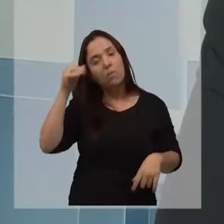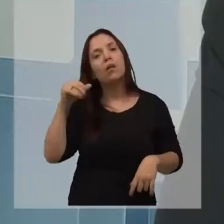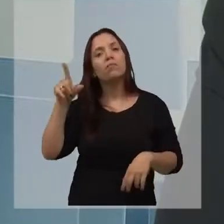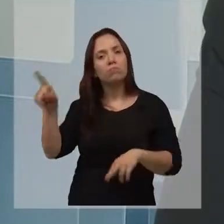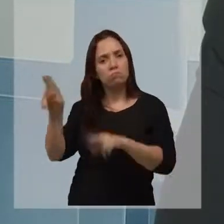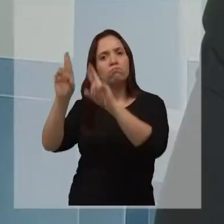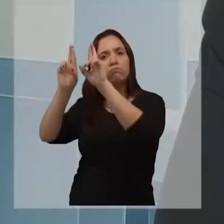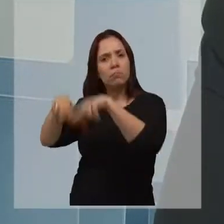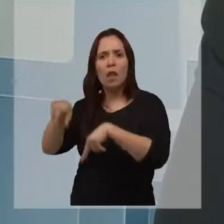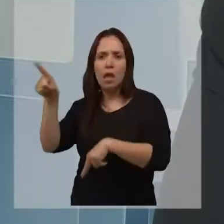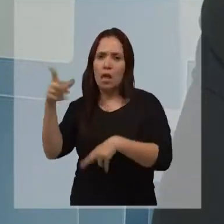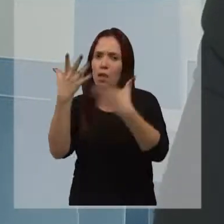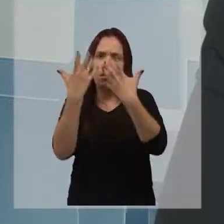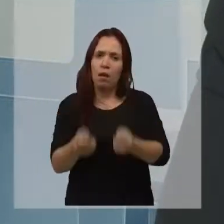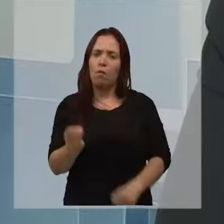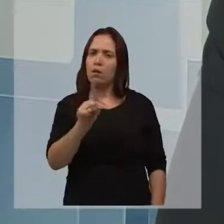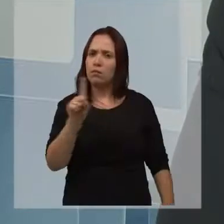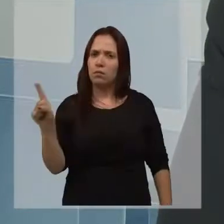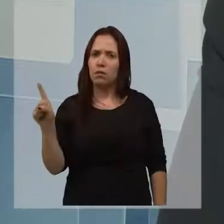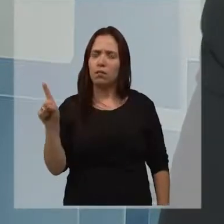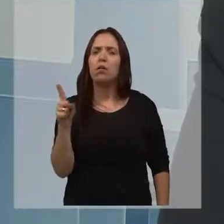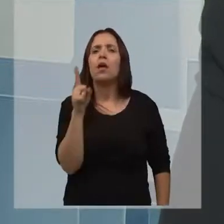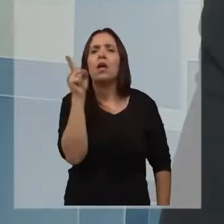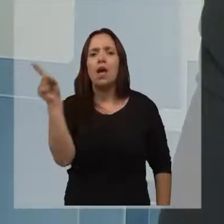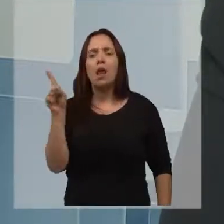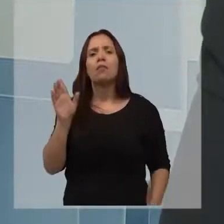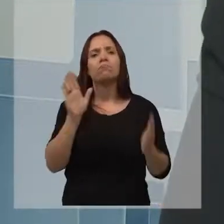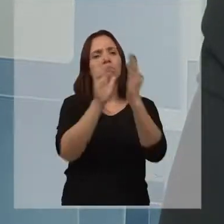não aceitou, procurou o juiz Moro